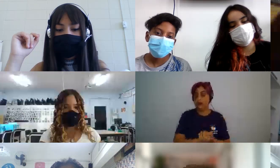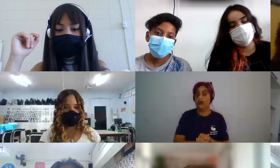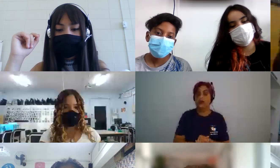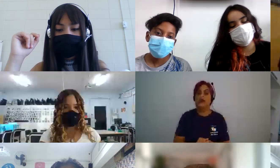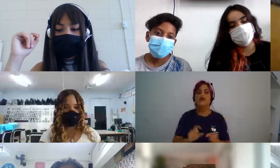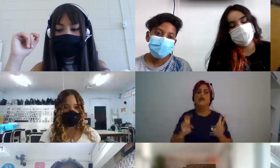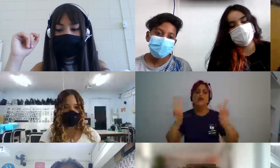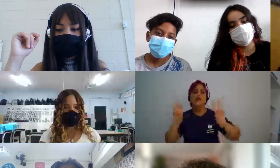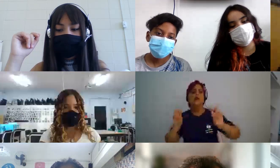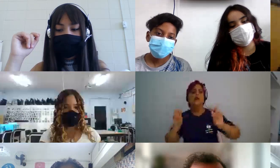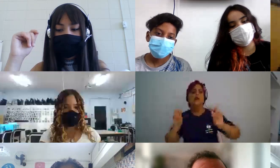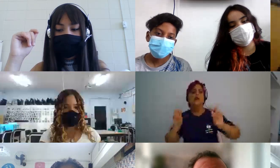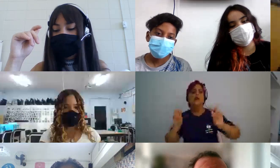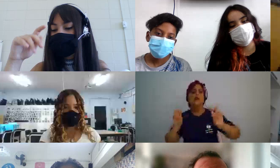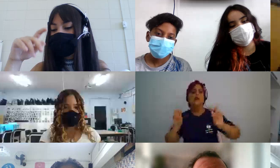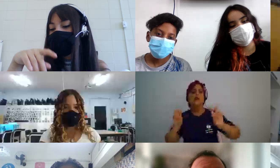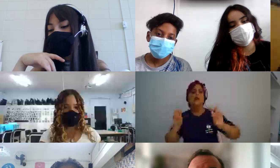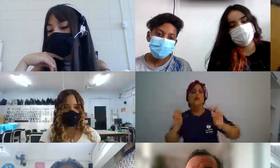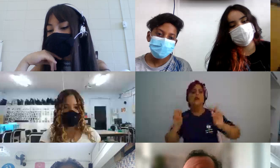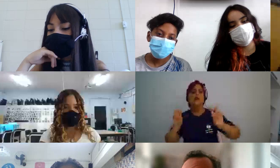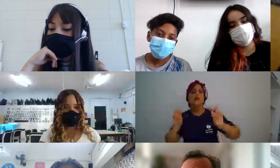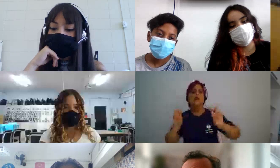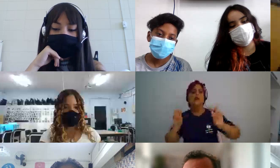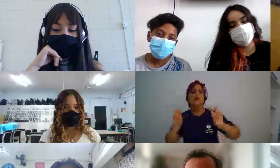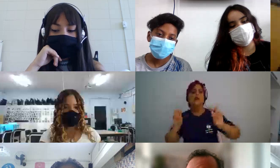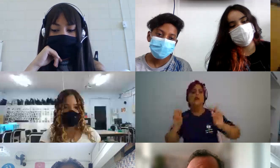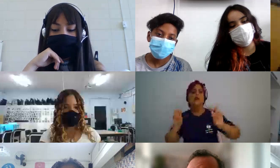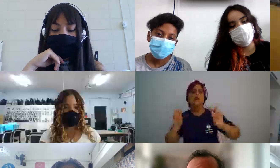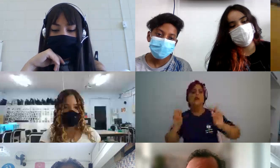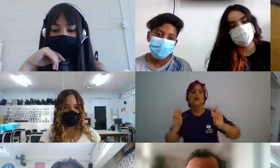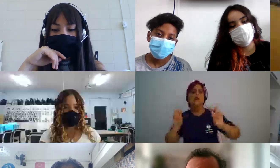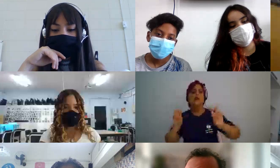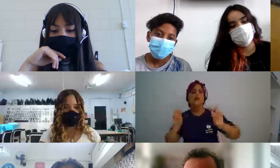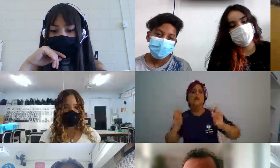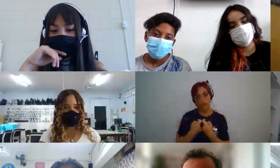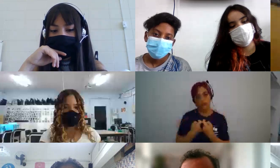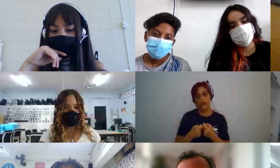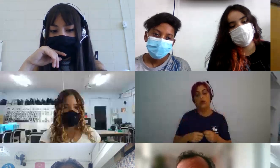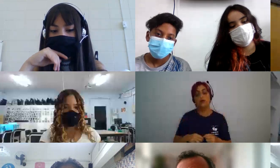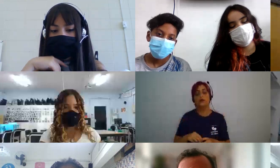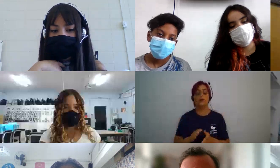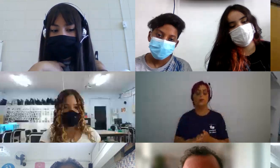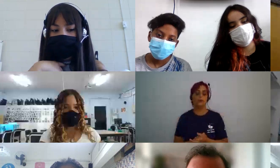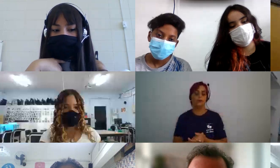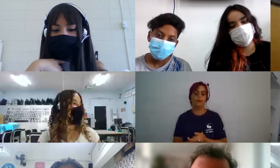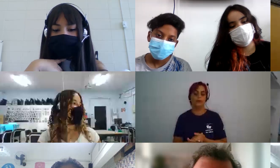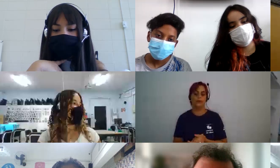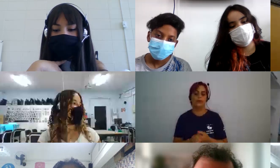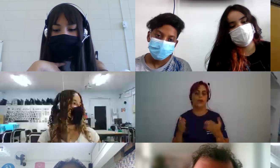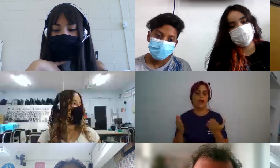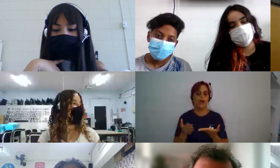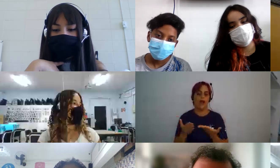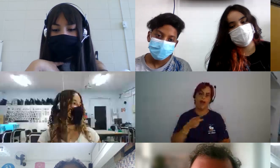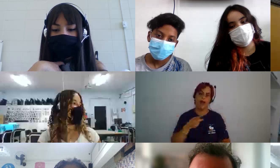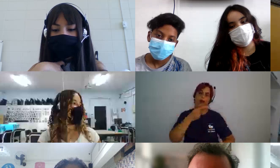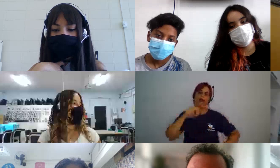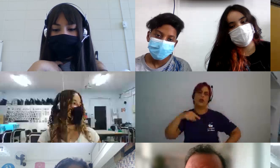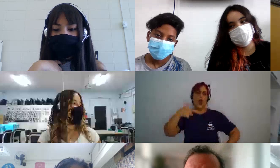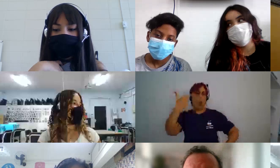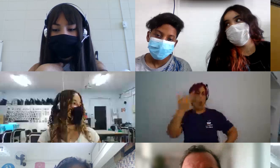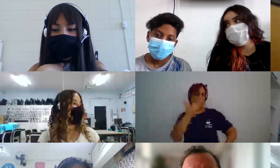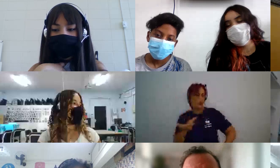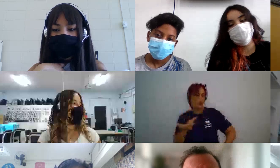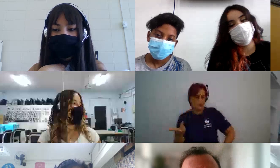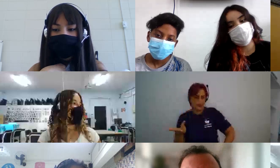diz respeito um pouco também à saúde sexual, à saúde reprodutiva. Pô, Brito, agora você está falando de outra coisa. Eu falei